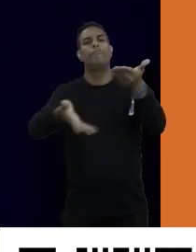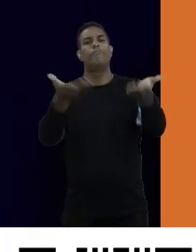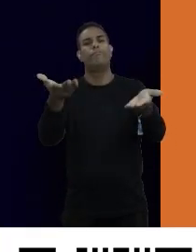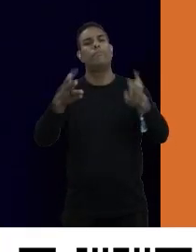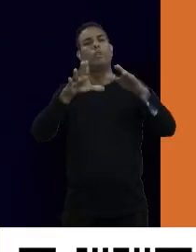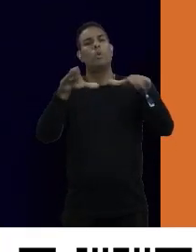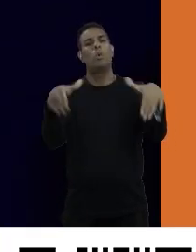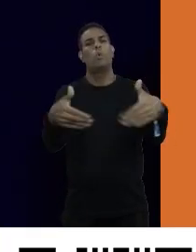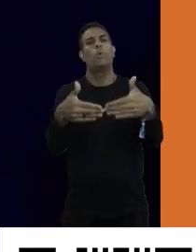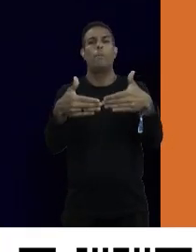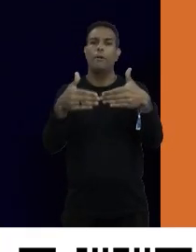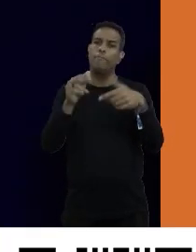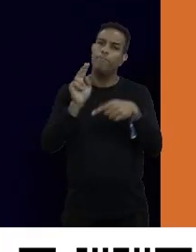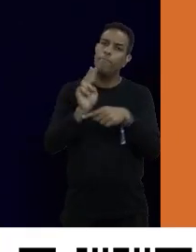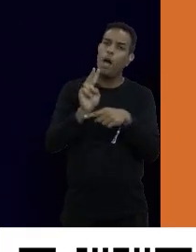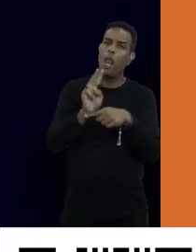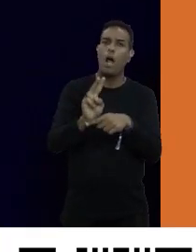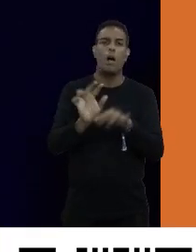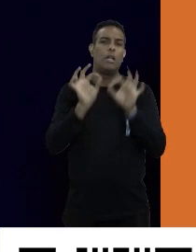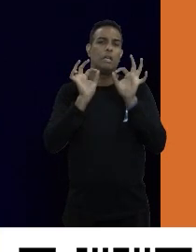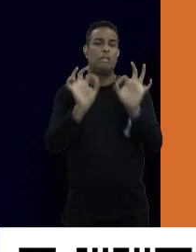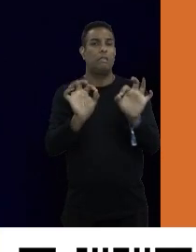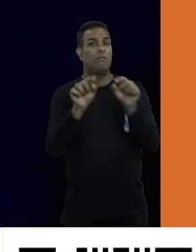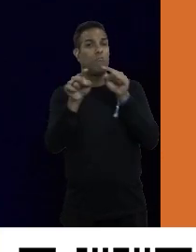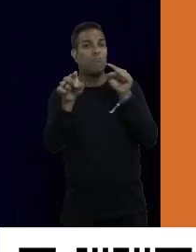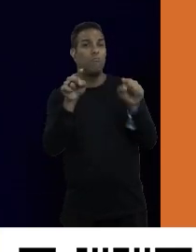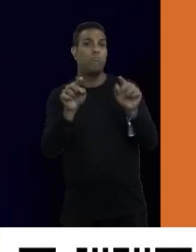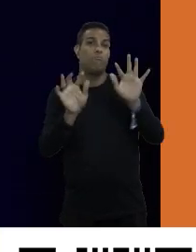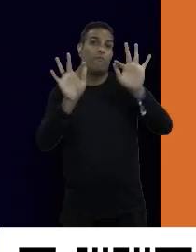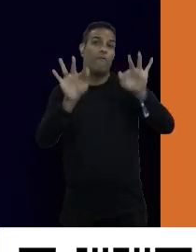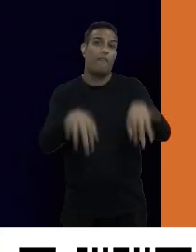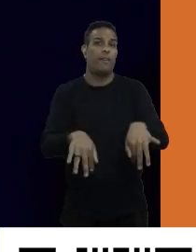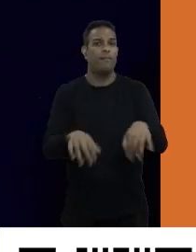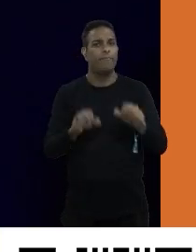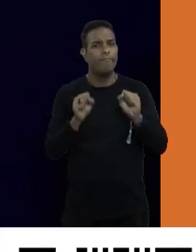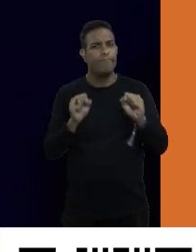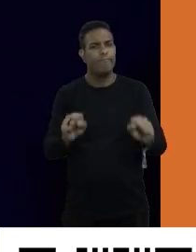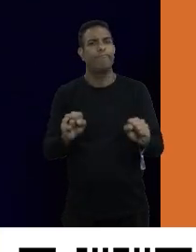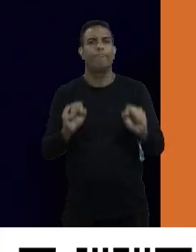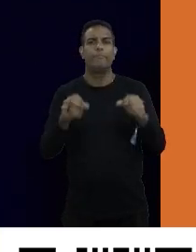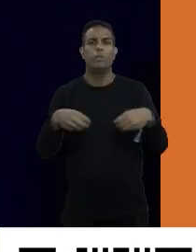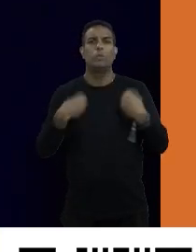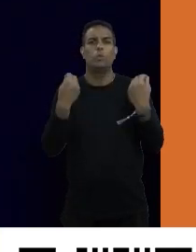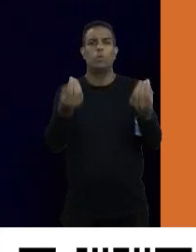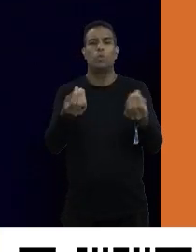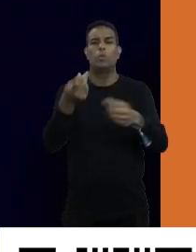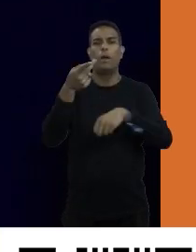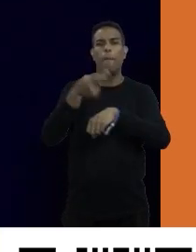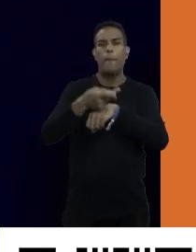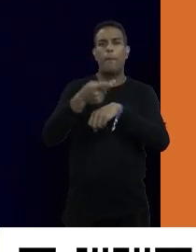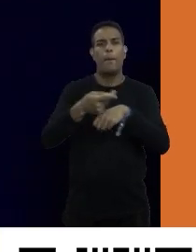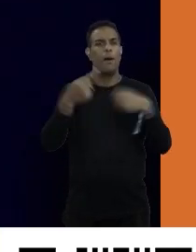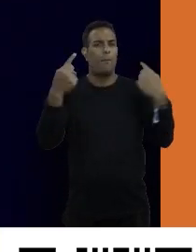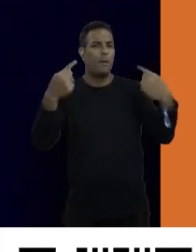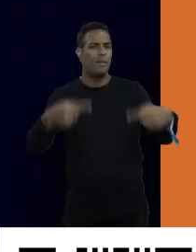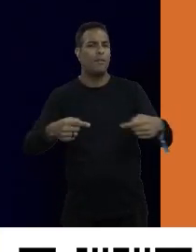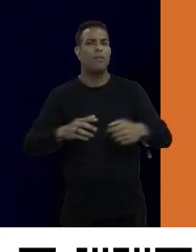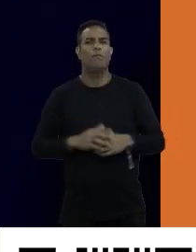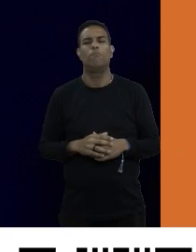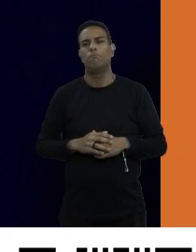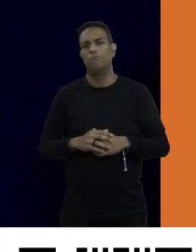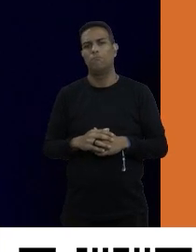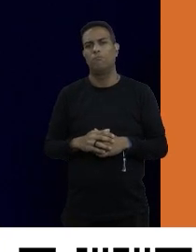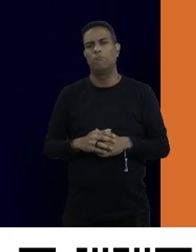tornar o melhor reserva. E você acaba no final da competição sendo realmente premiado como melhor reserva da competição. E aí eu